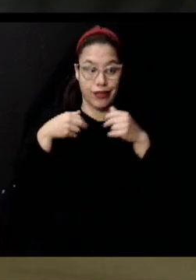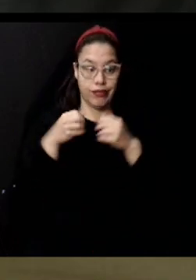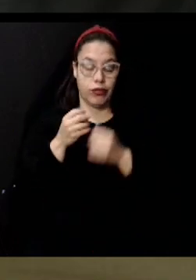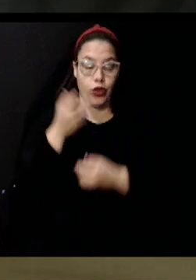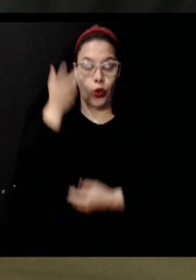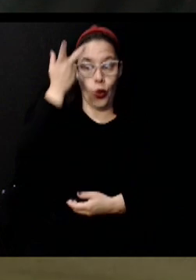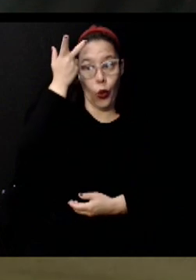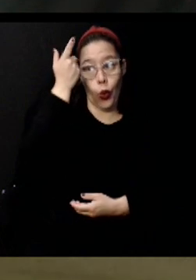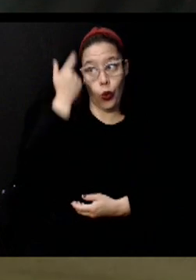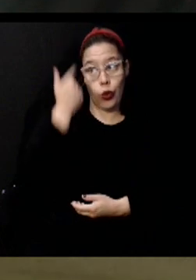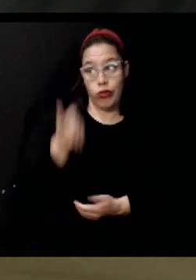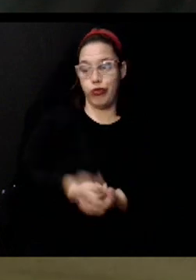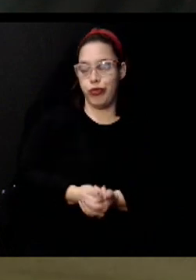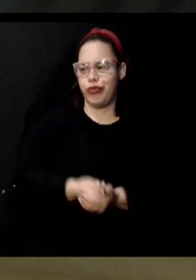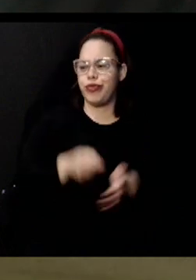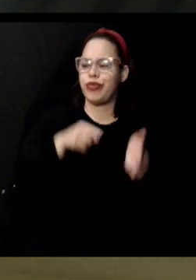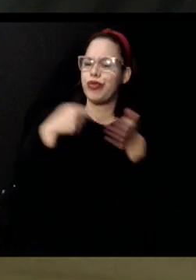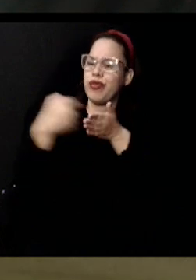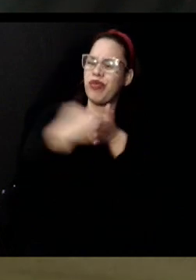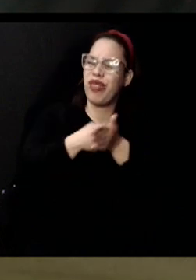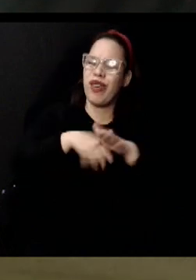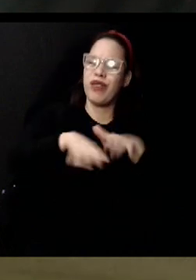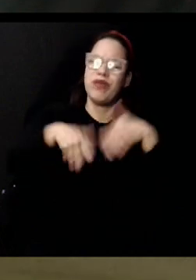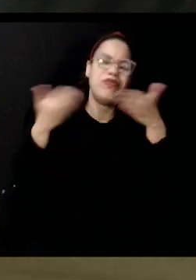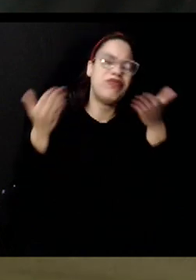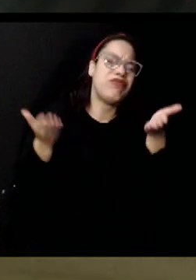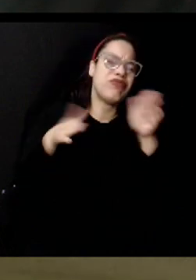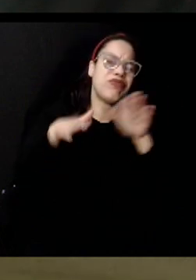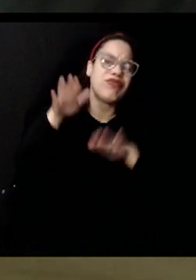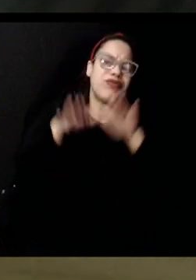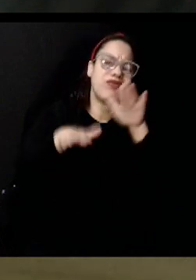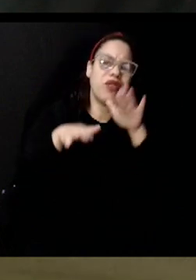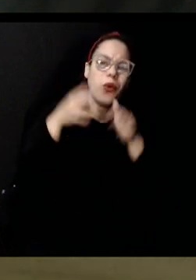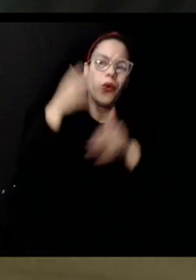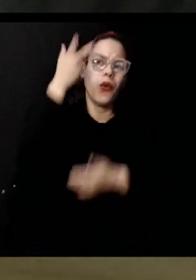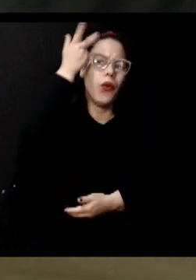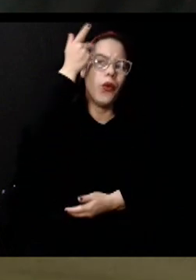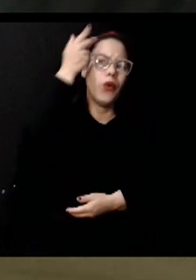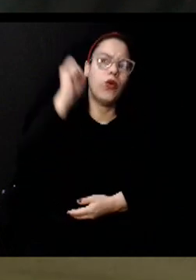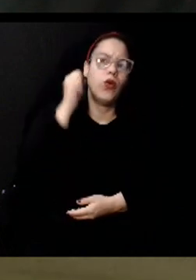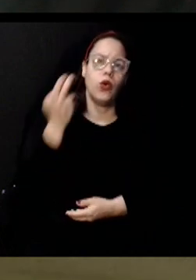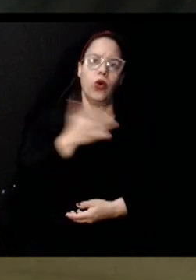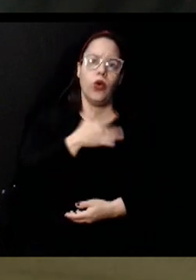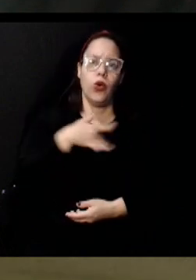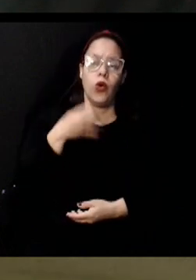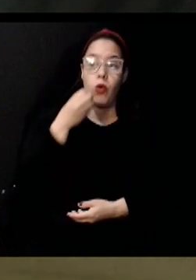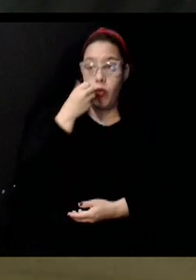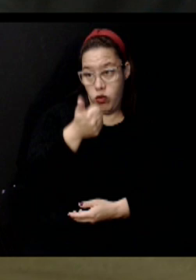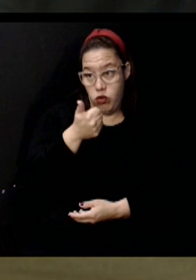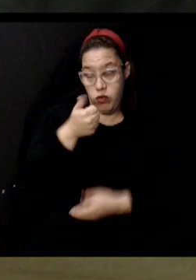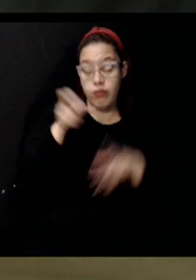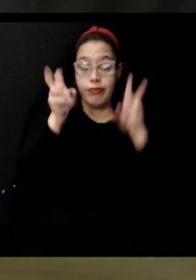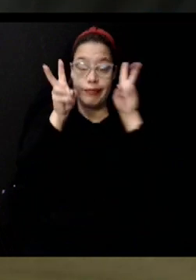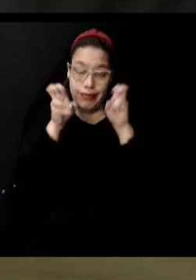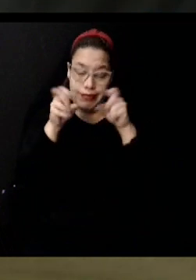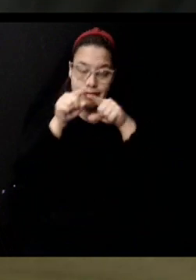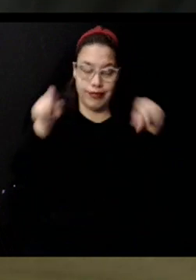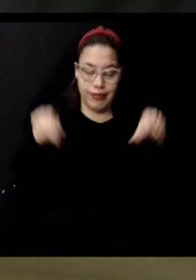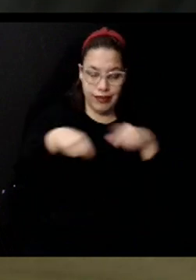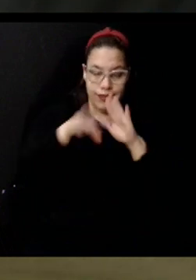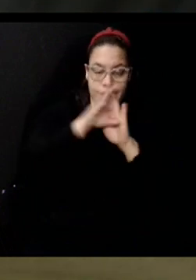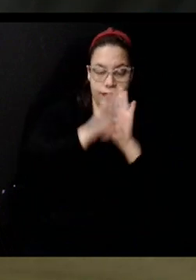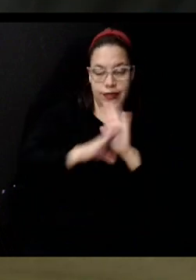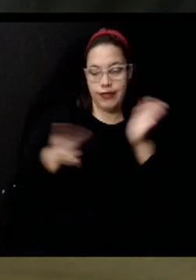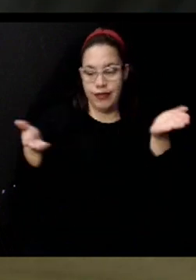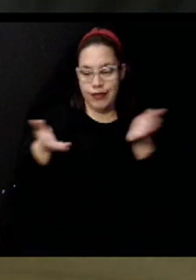a gente se pergunta até que ponto isso é normal ou saudável. E esse é o tema do nosso programa de hoje. Por